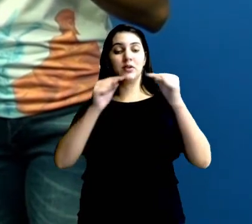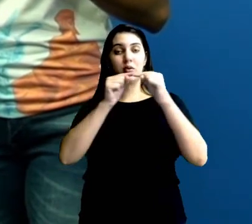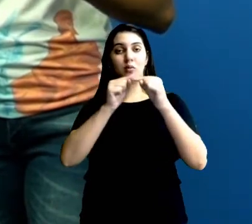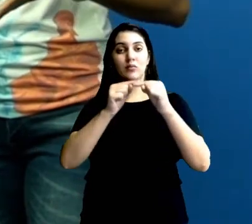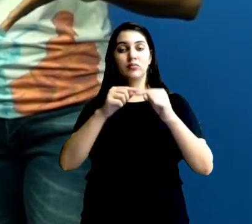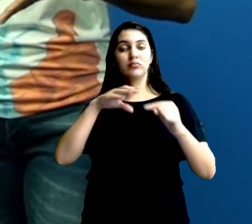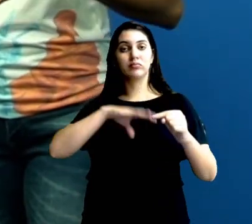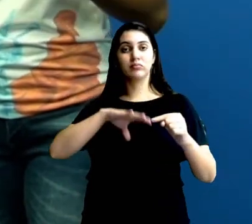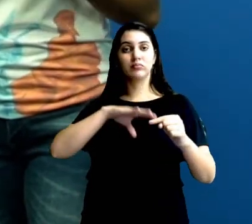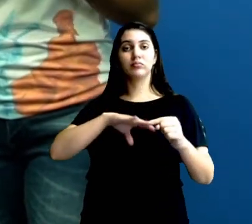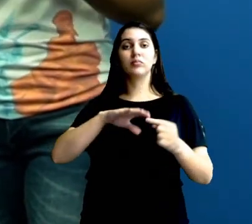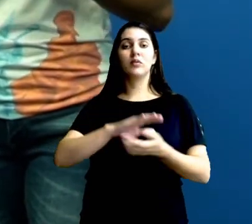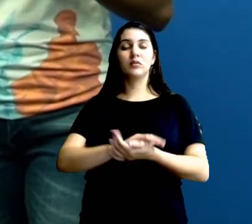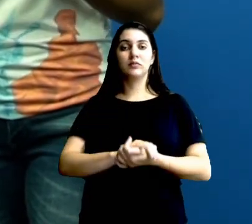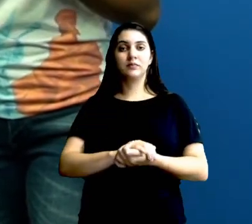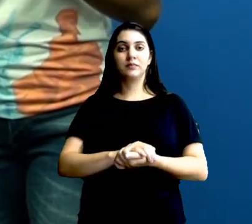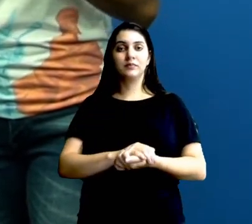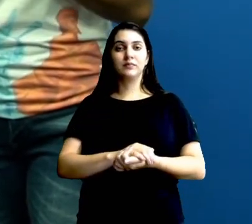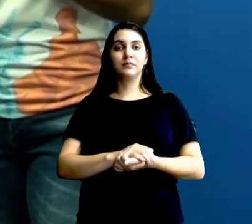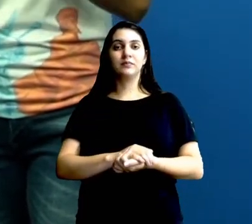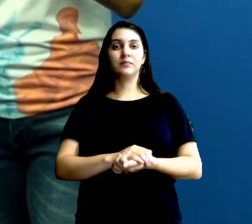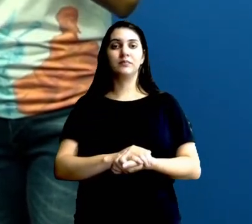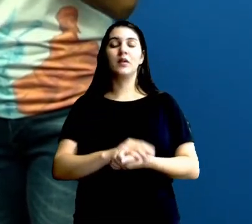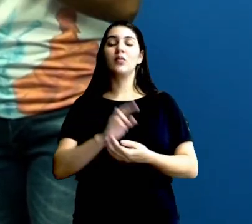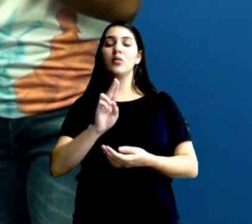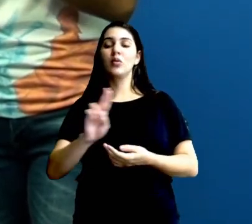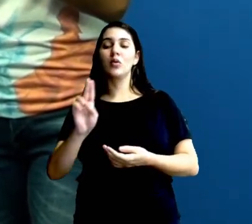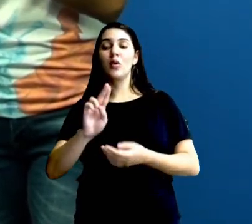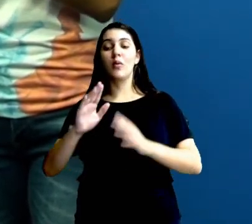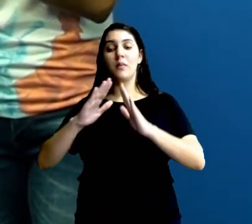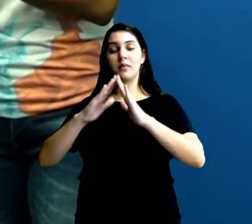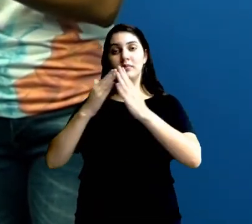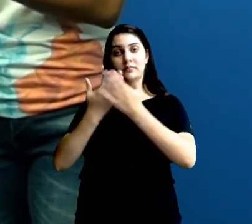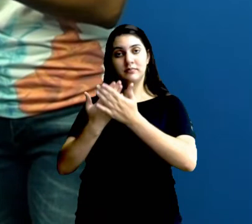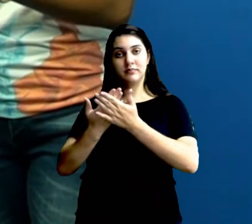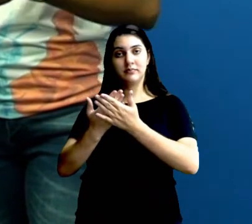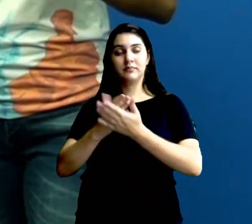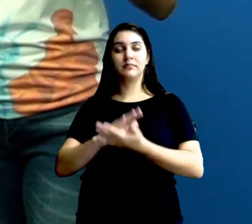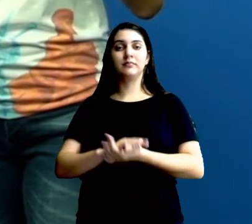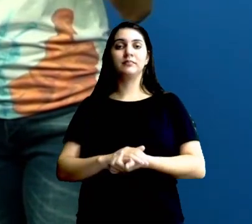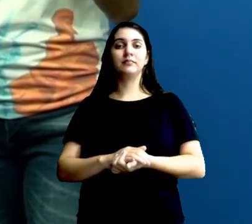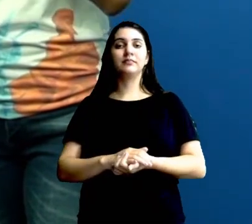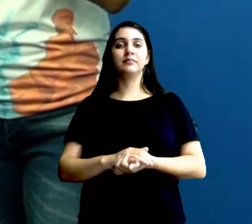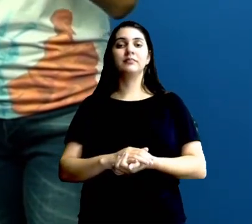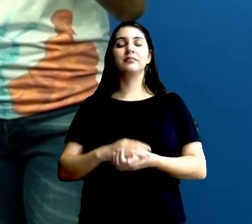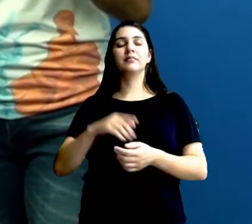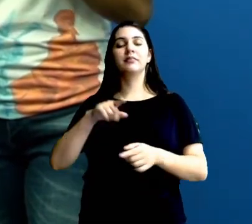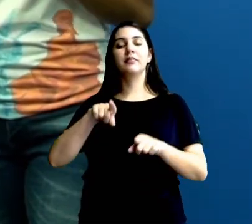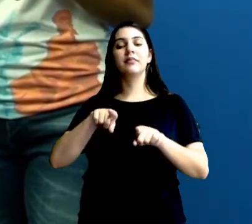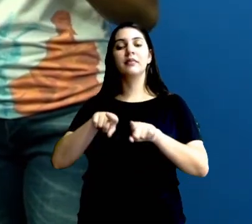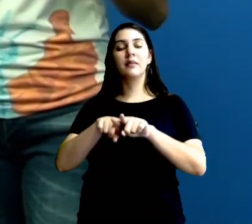com o português. The name of the school é o nome da escola. Eu tenho